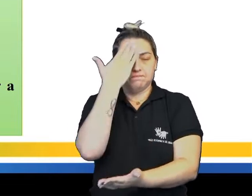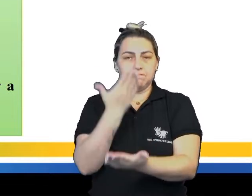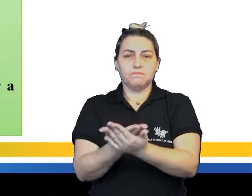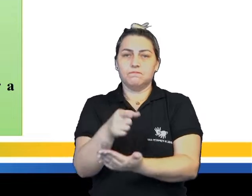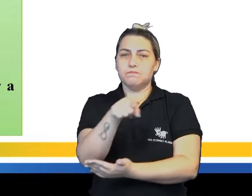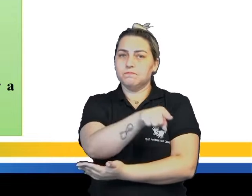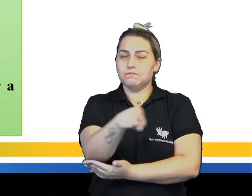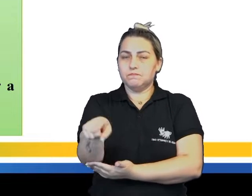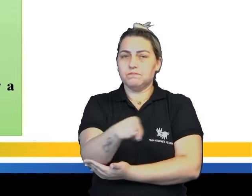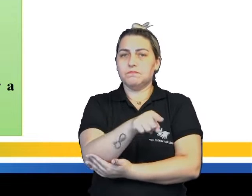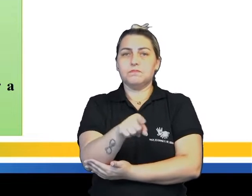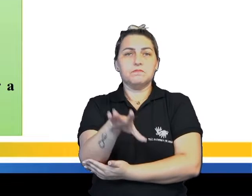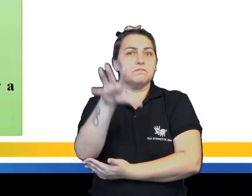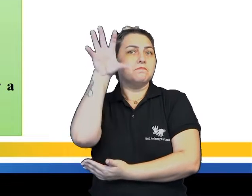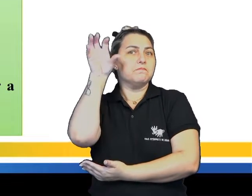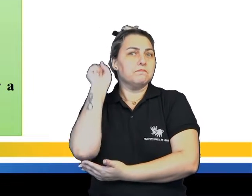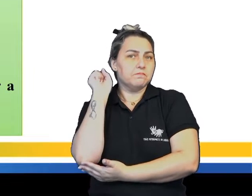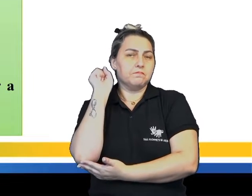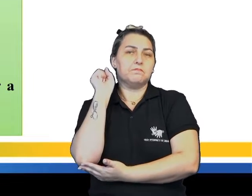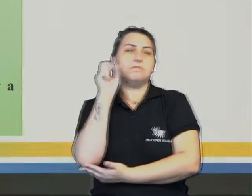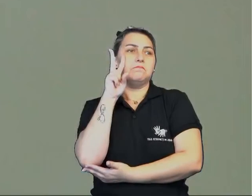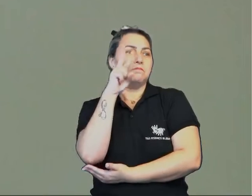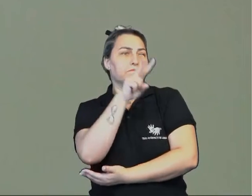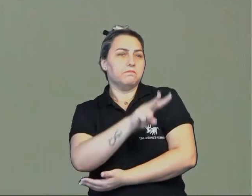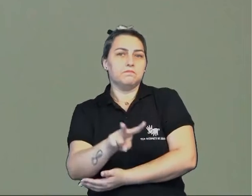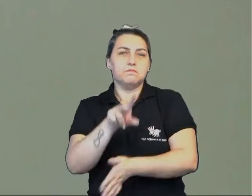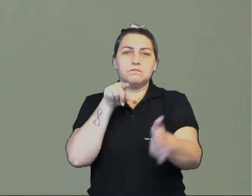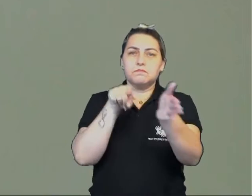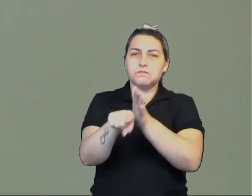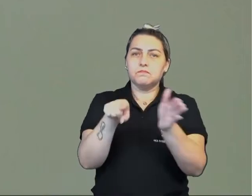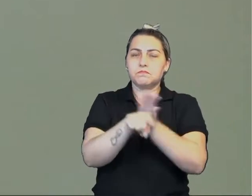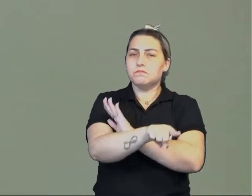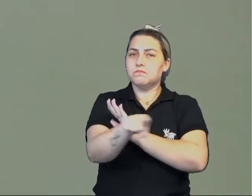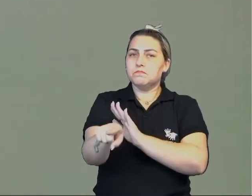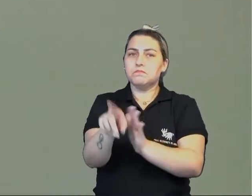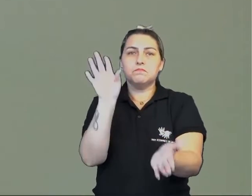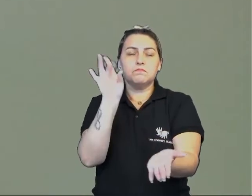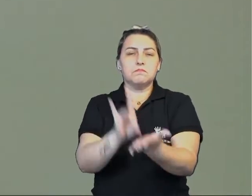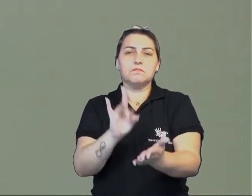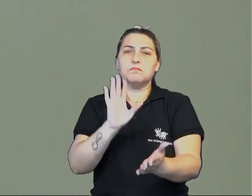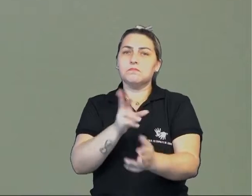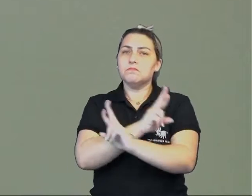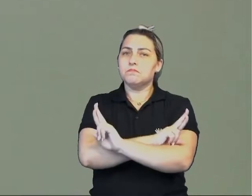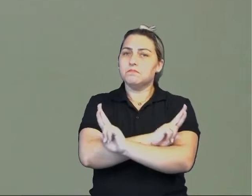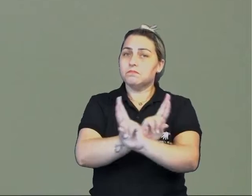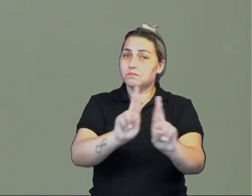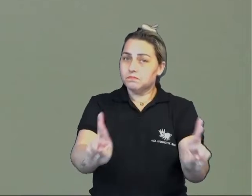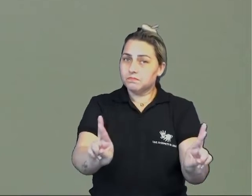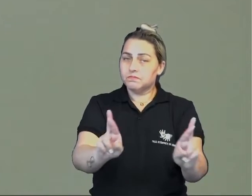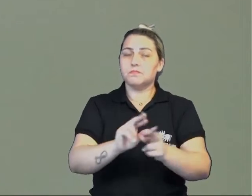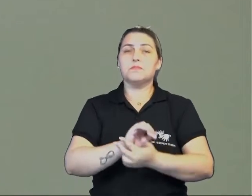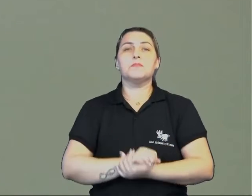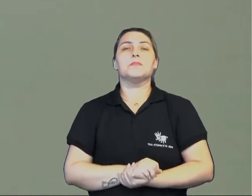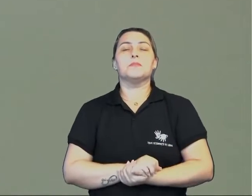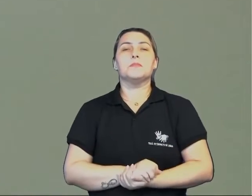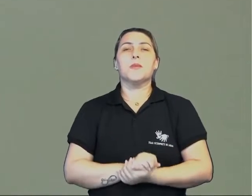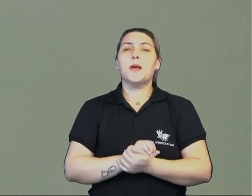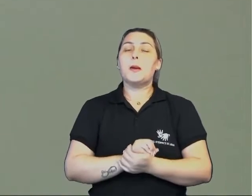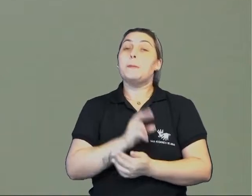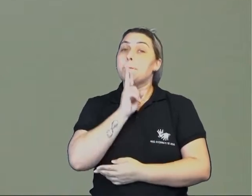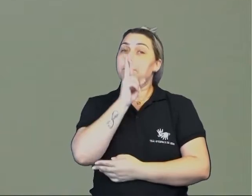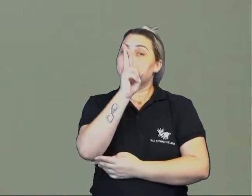que vocês, ao ouvirem essa pergunta, vocês mesmos já foram respondendo ela.